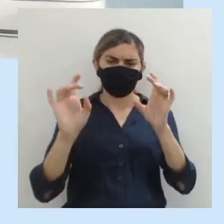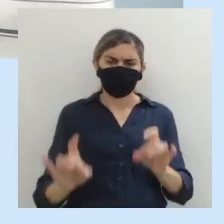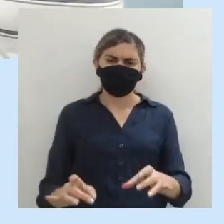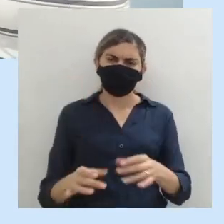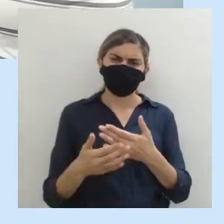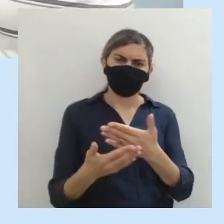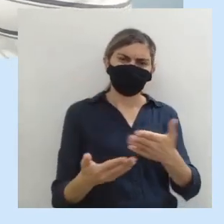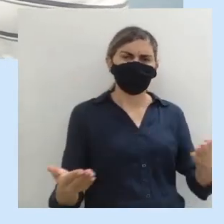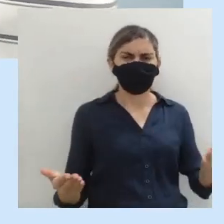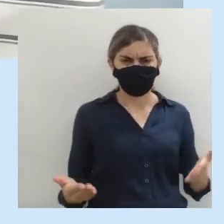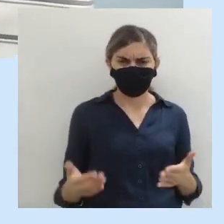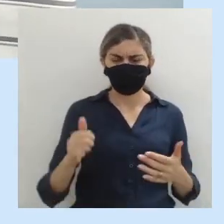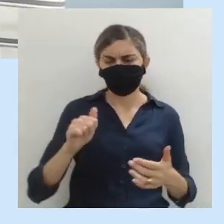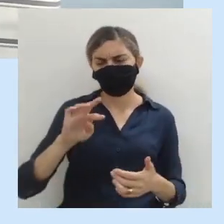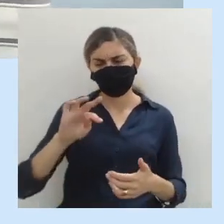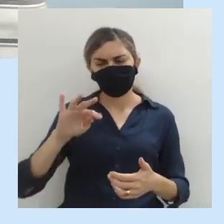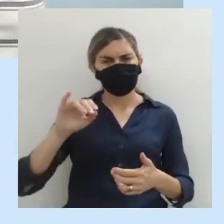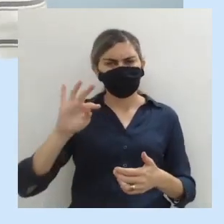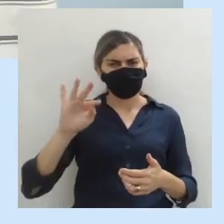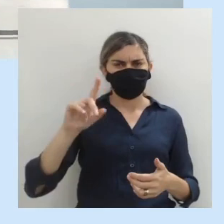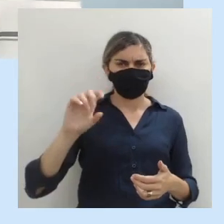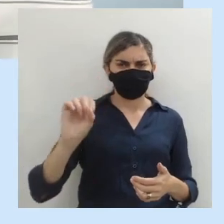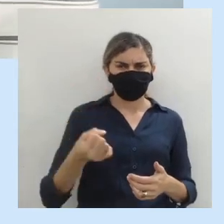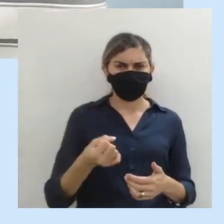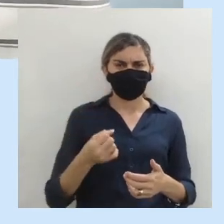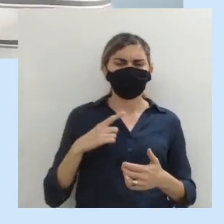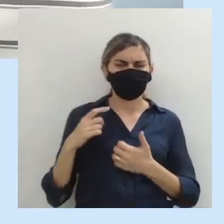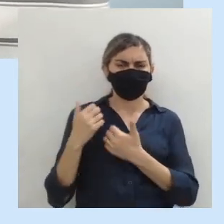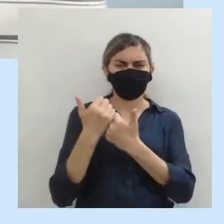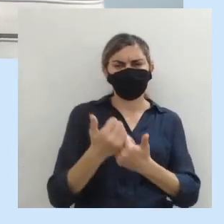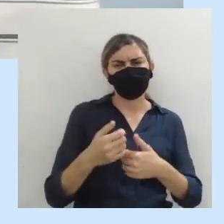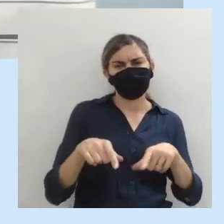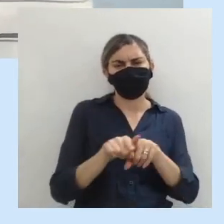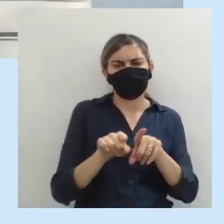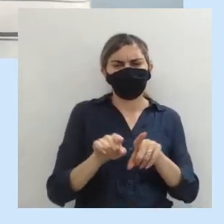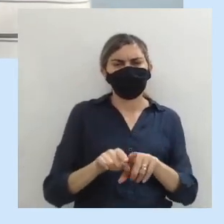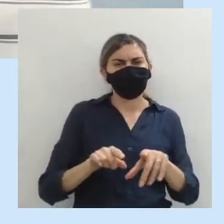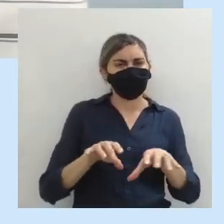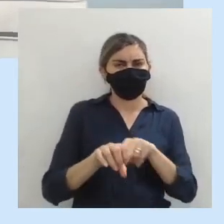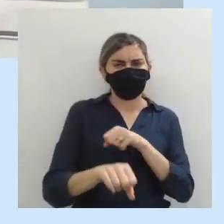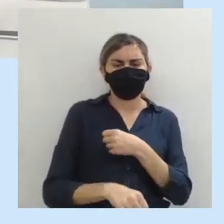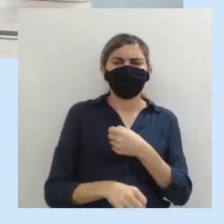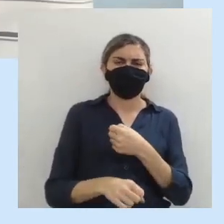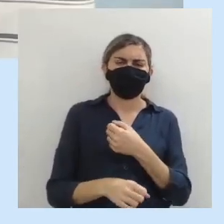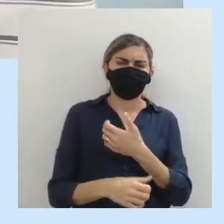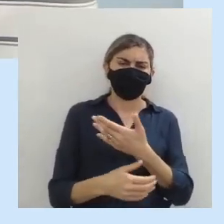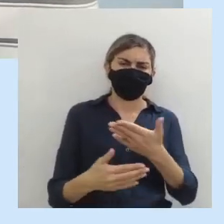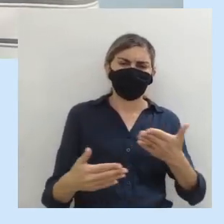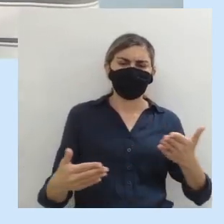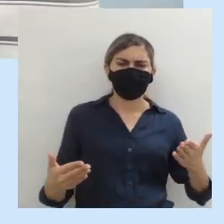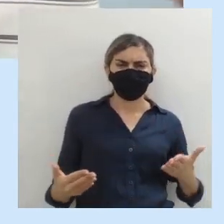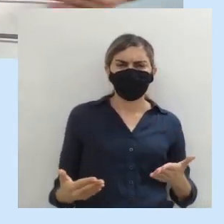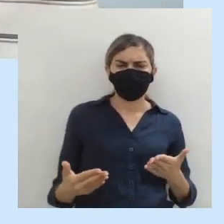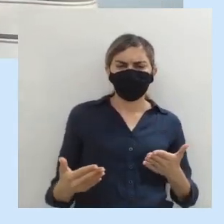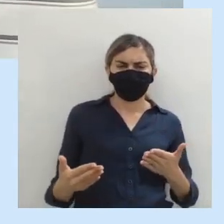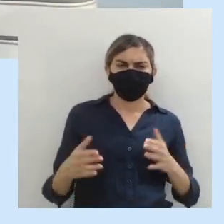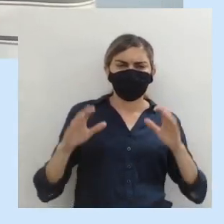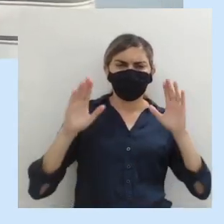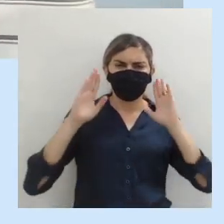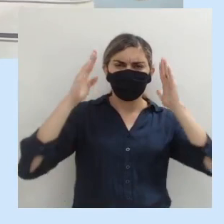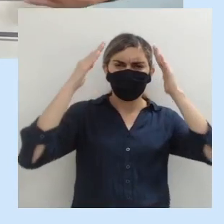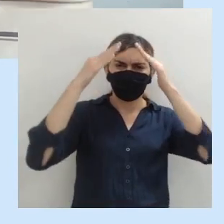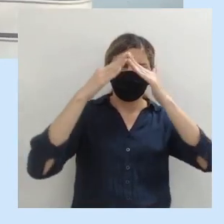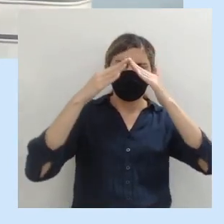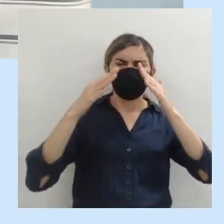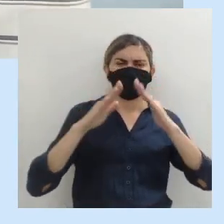especial por Aristóteles. Nós temos também essa formação, né, de sacerdotes